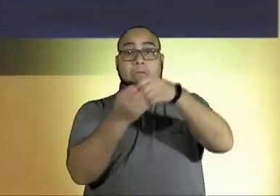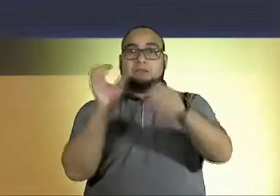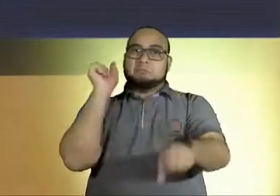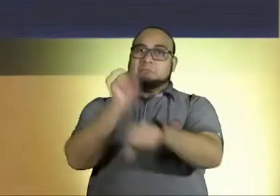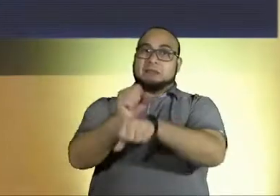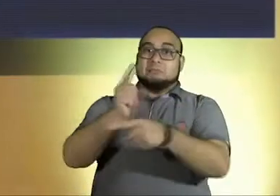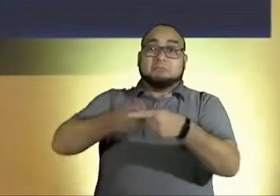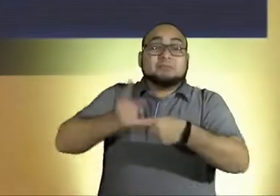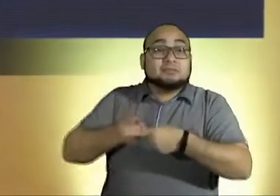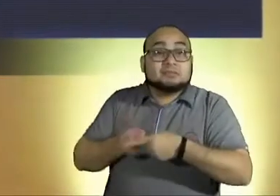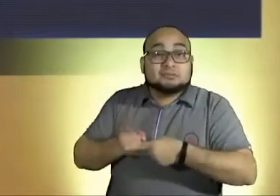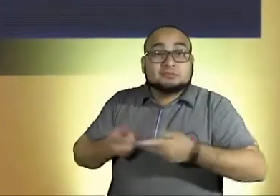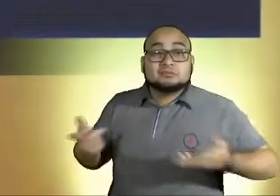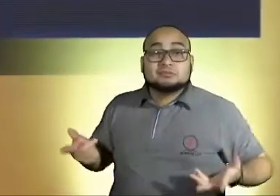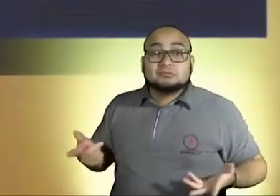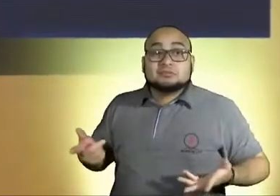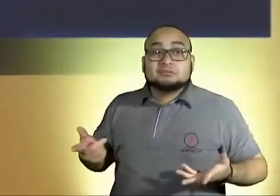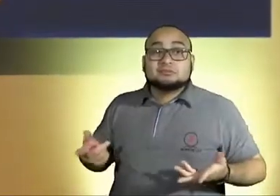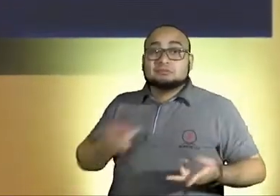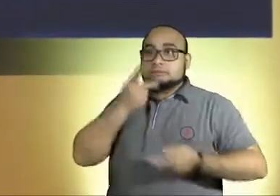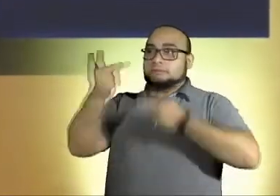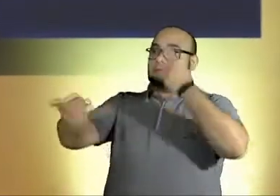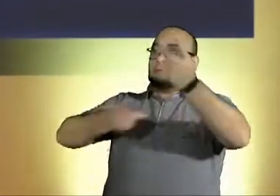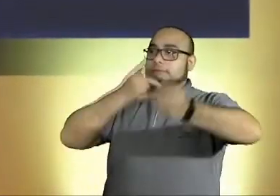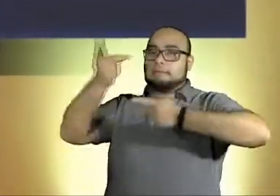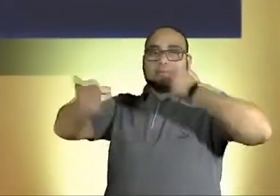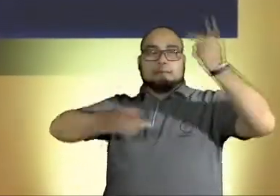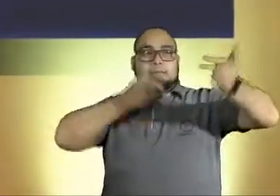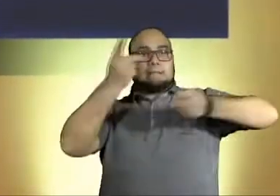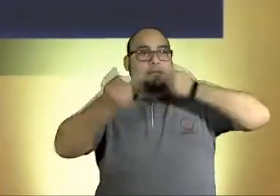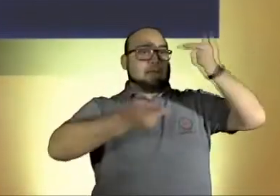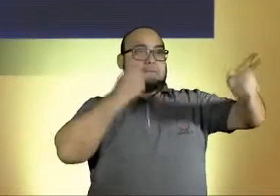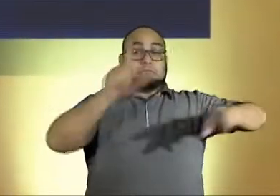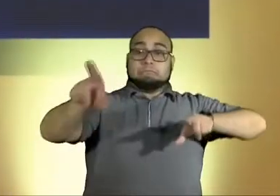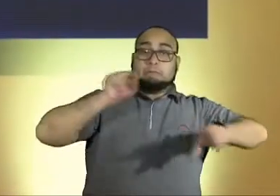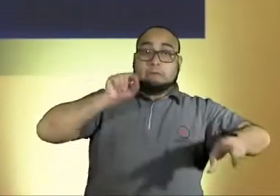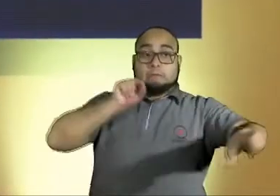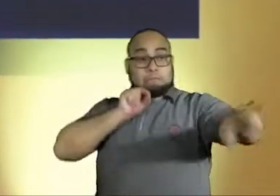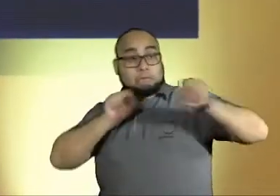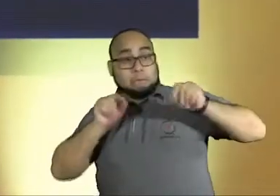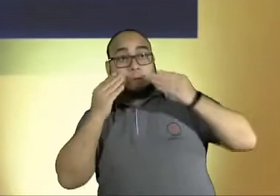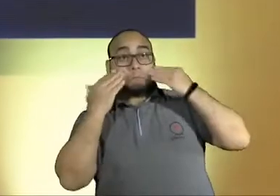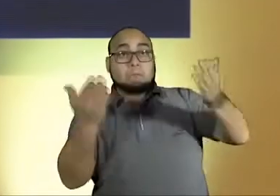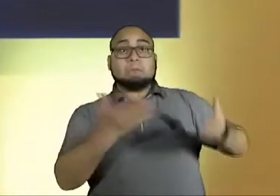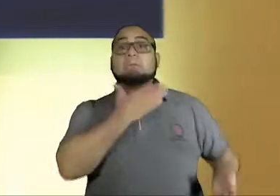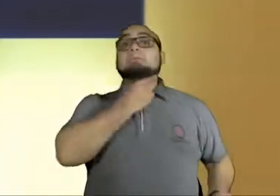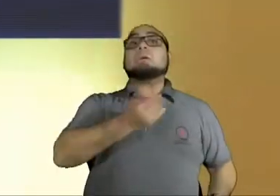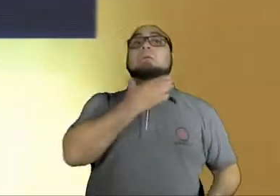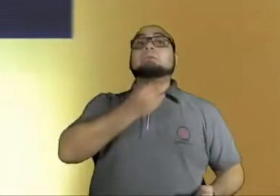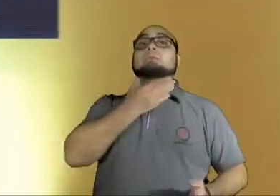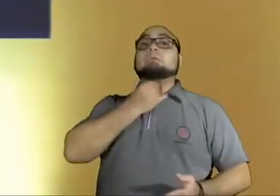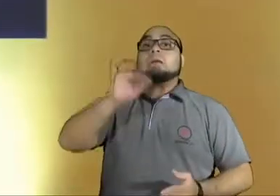uma incredulidade verdadeira, preferimos manifestar uma falsa fé.